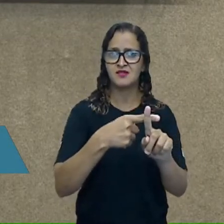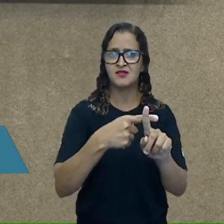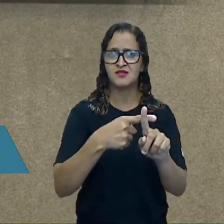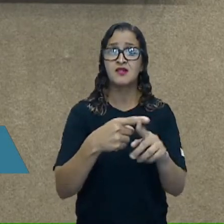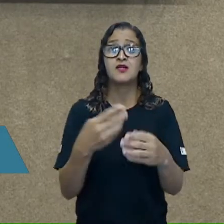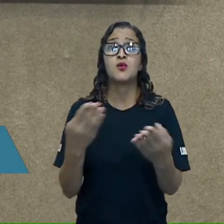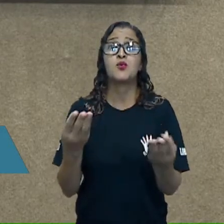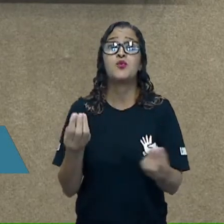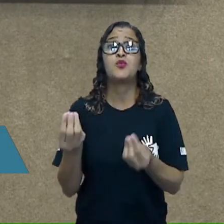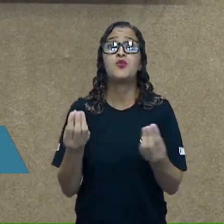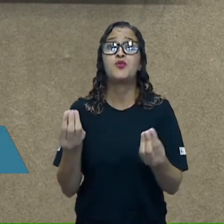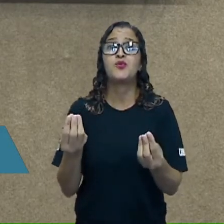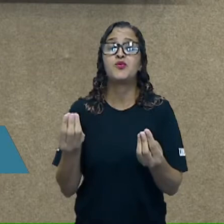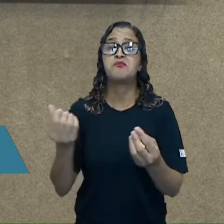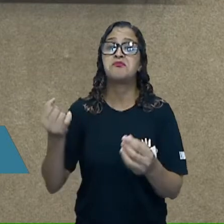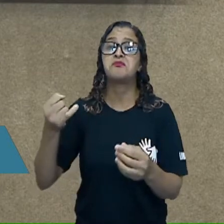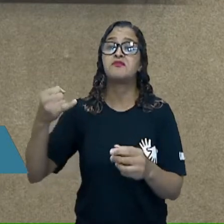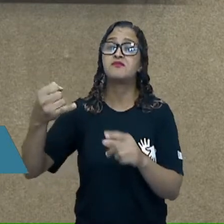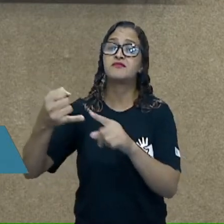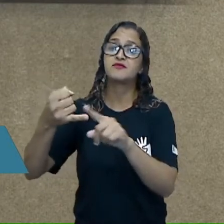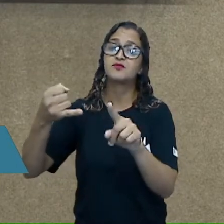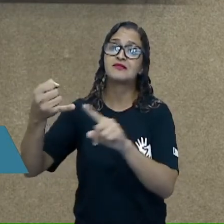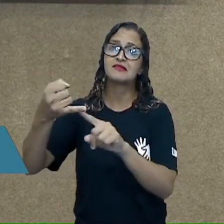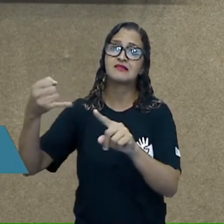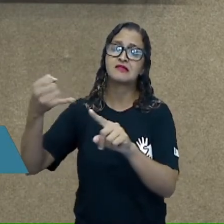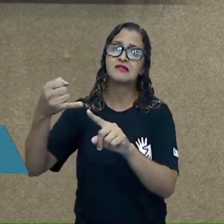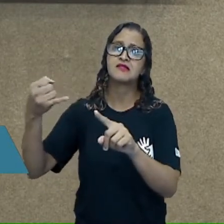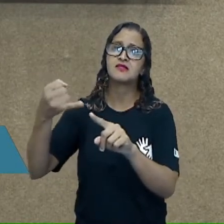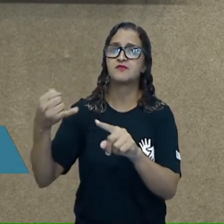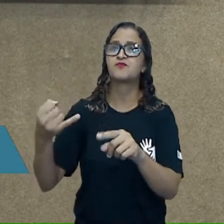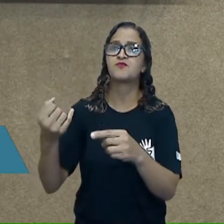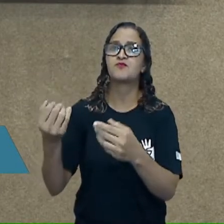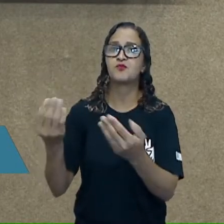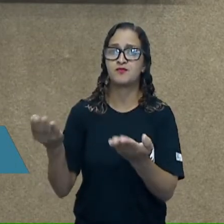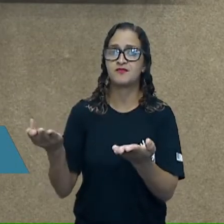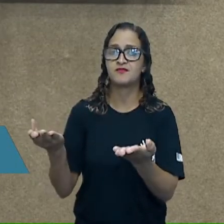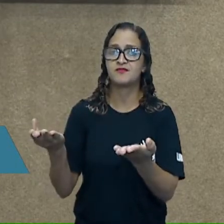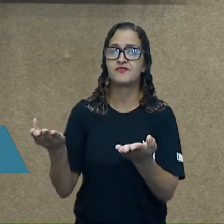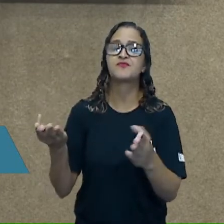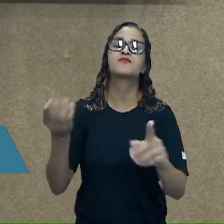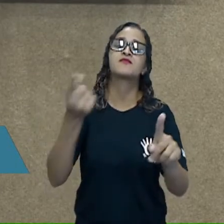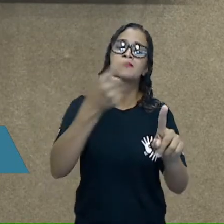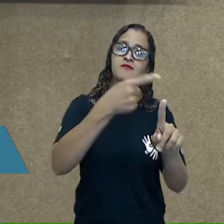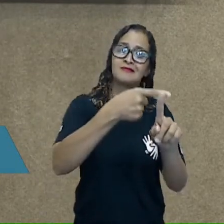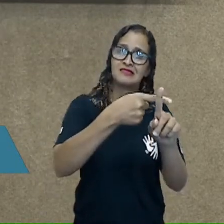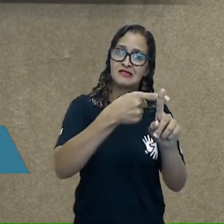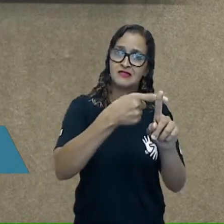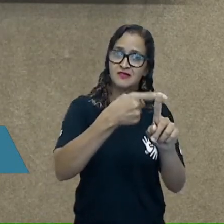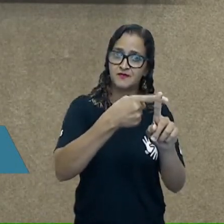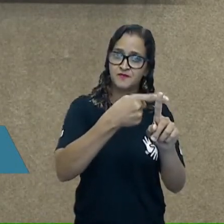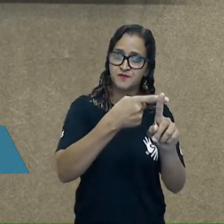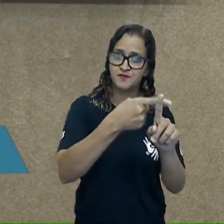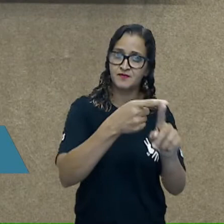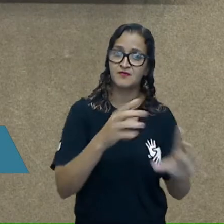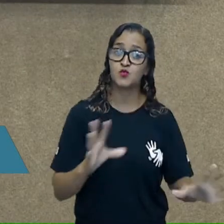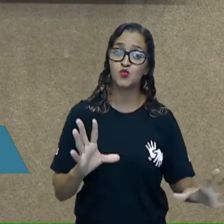acho um novo numeral? Sim. Olha, a cruz é o sinal da adição, que nós chamamos